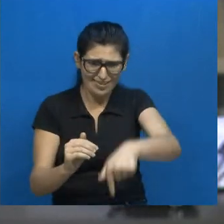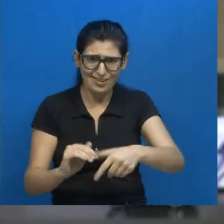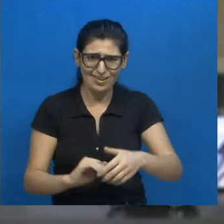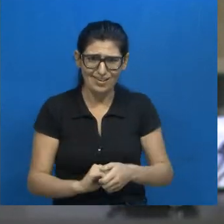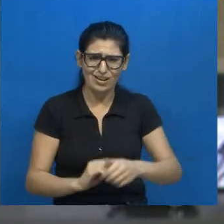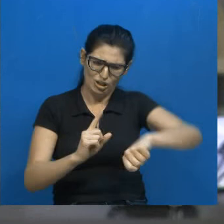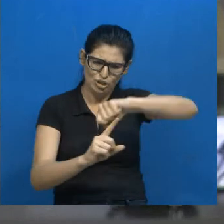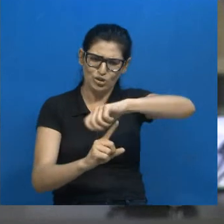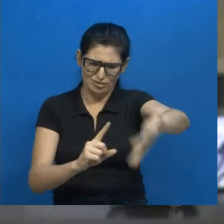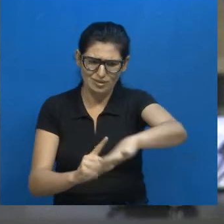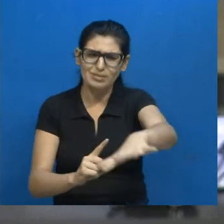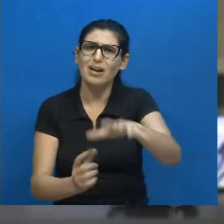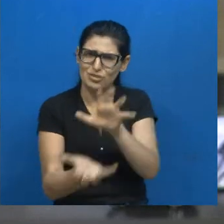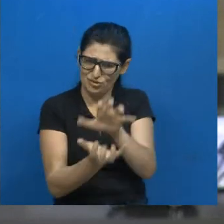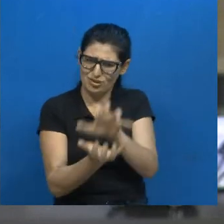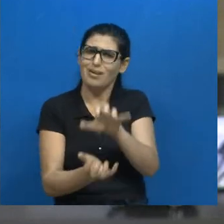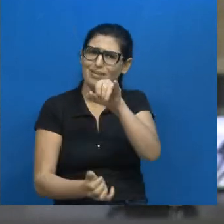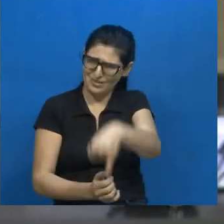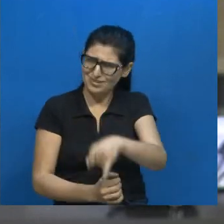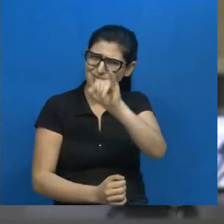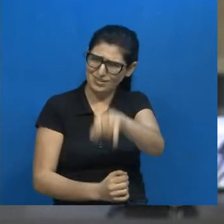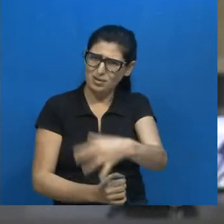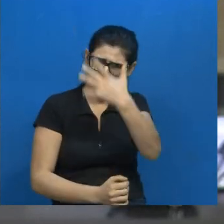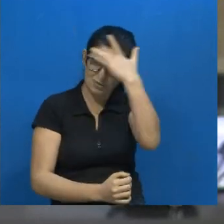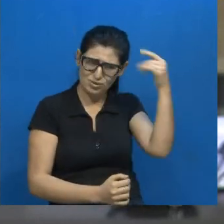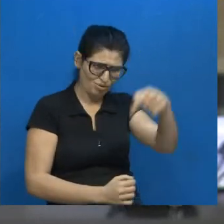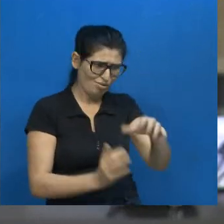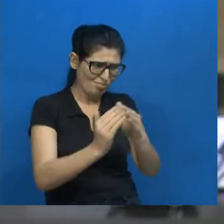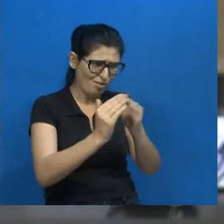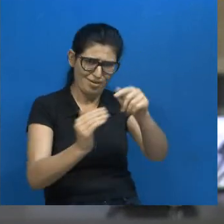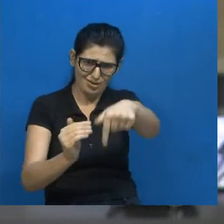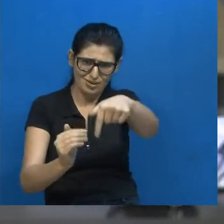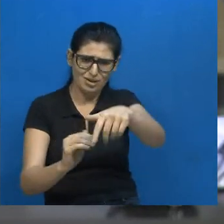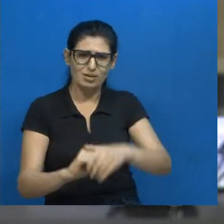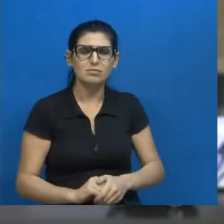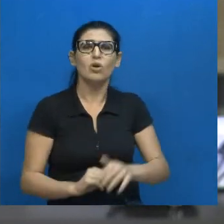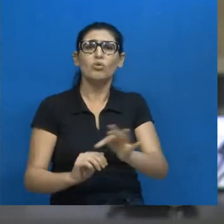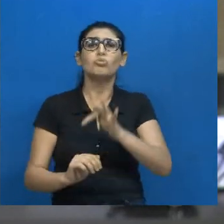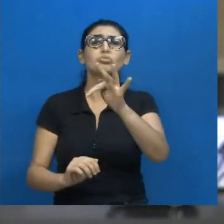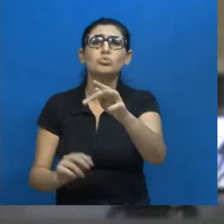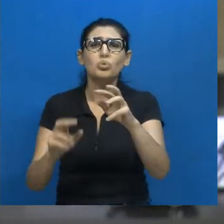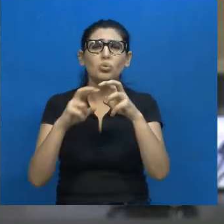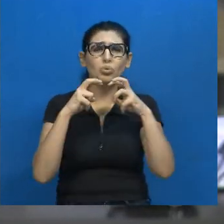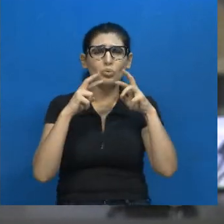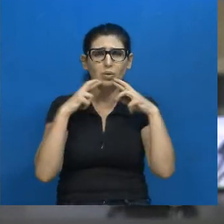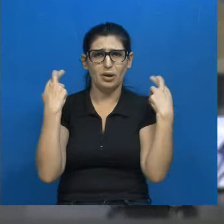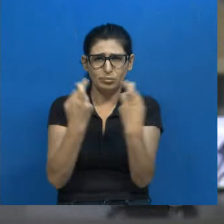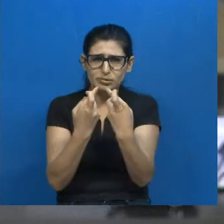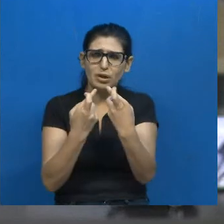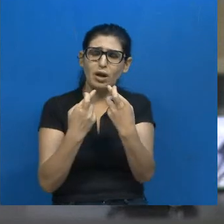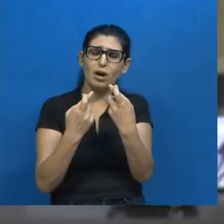novas audiências, onde possivelmente as outras pessoas também vão opinar.